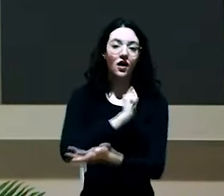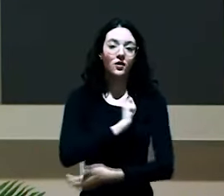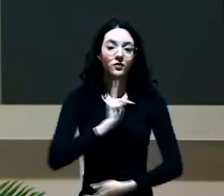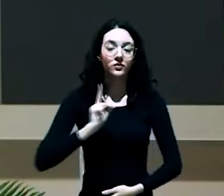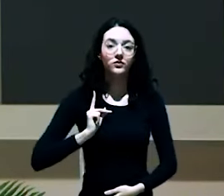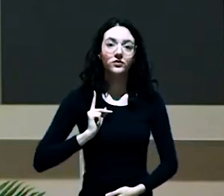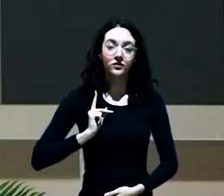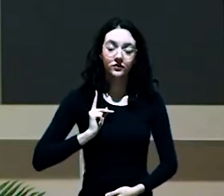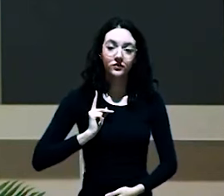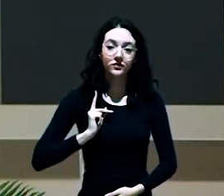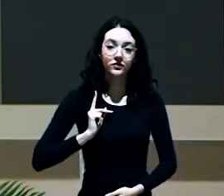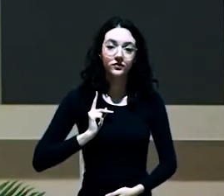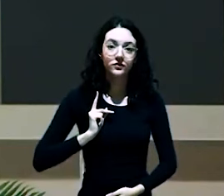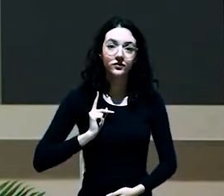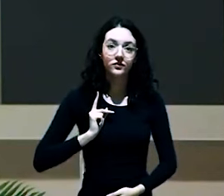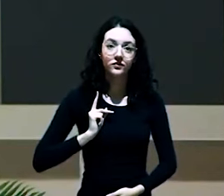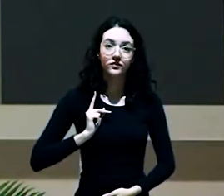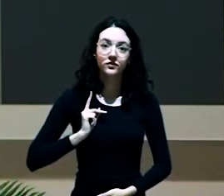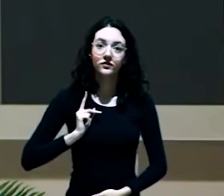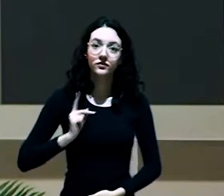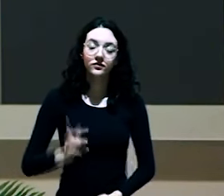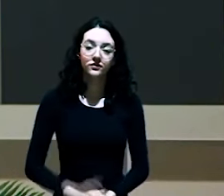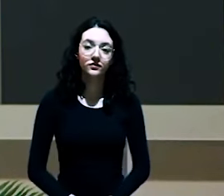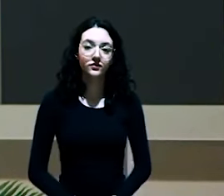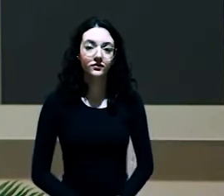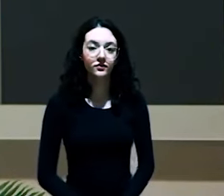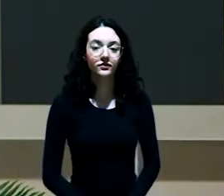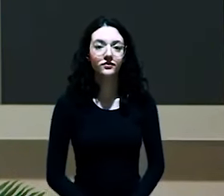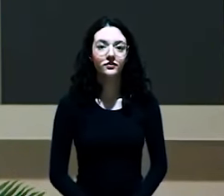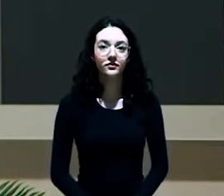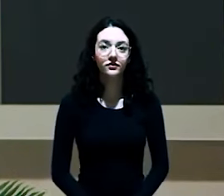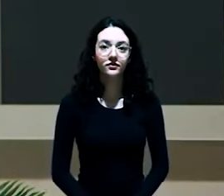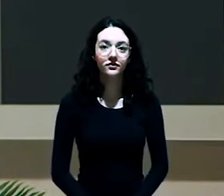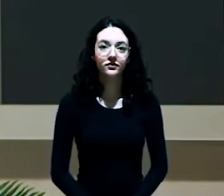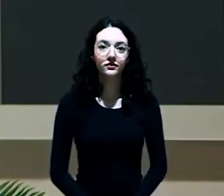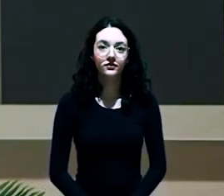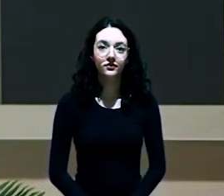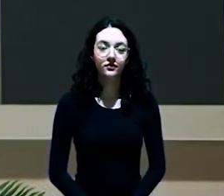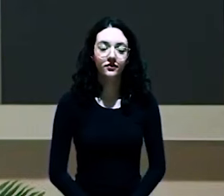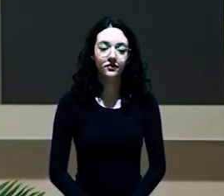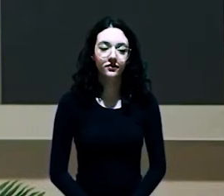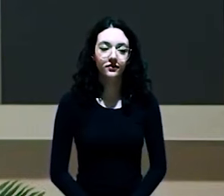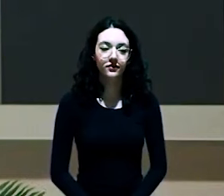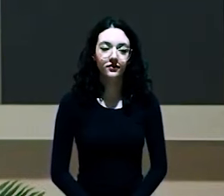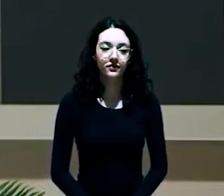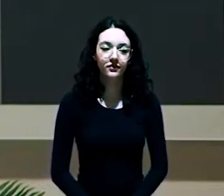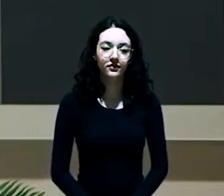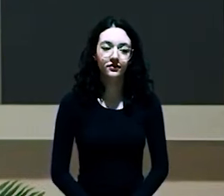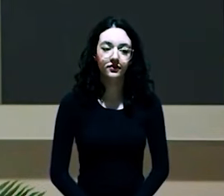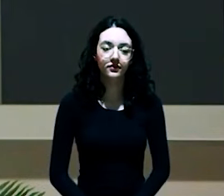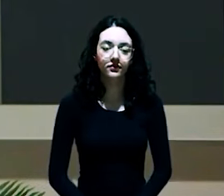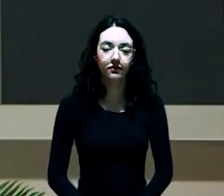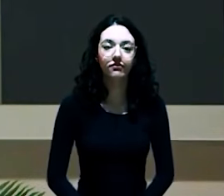escritas, amados irmãos, a partir do ano 1910. Que pregou a igreja? Justificação. Que pregou a igreja?